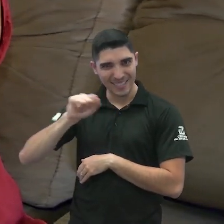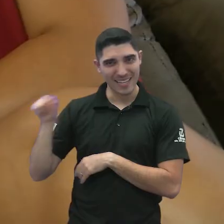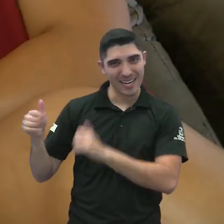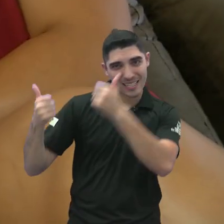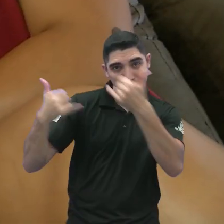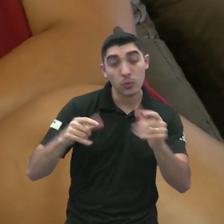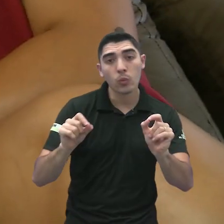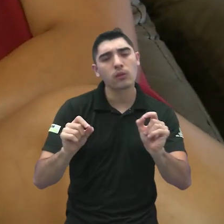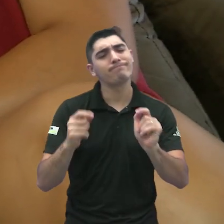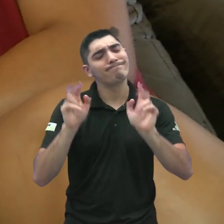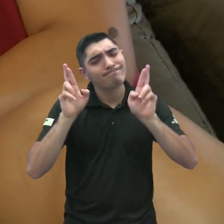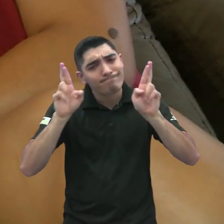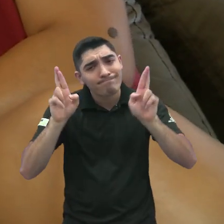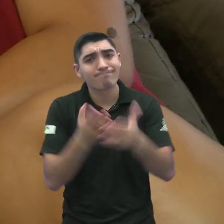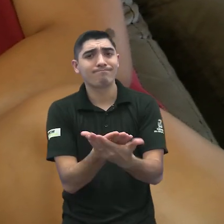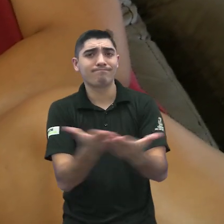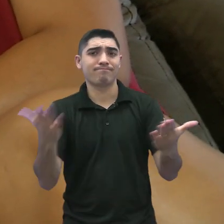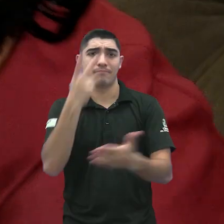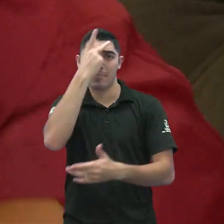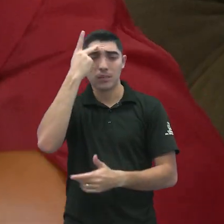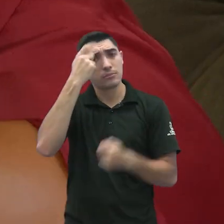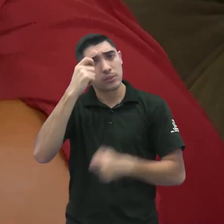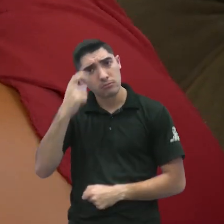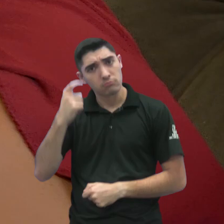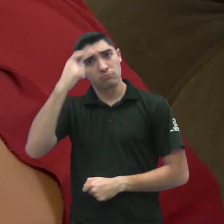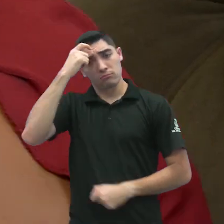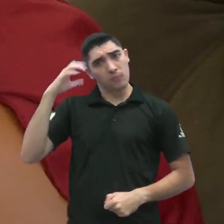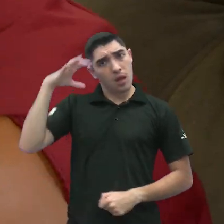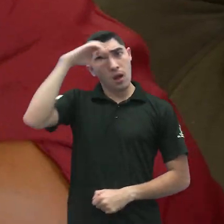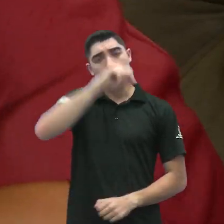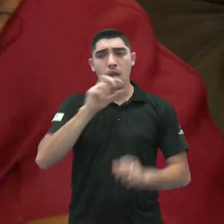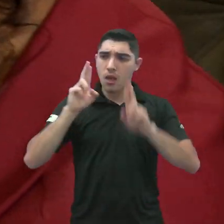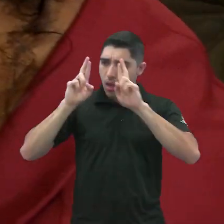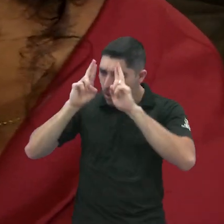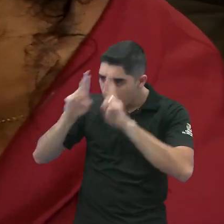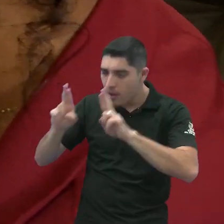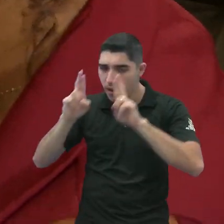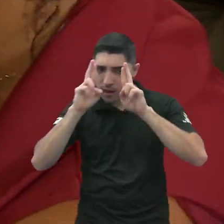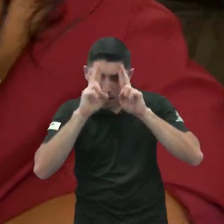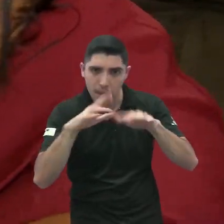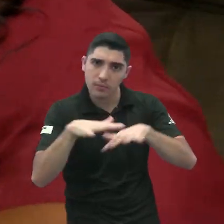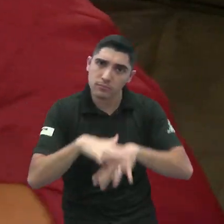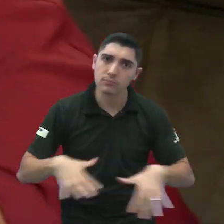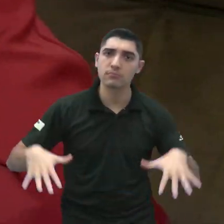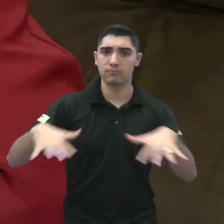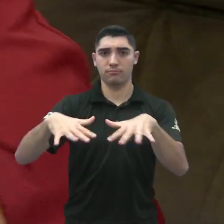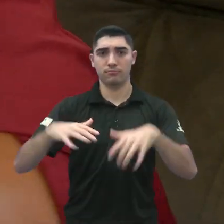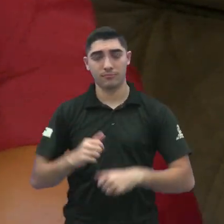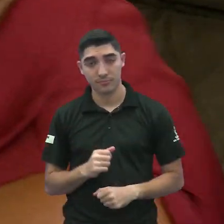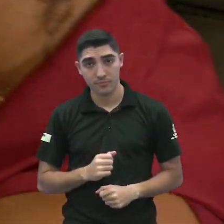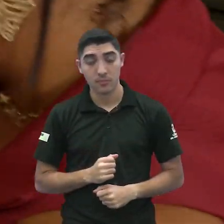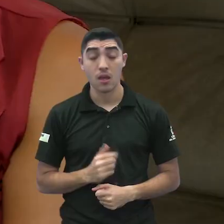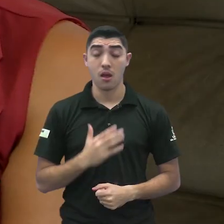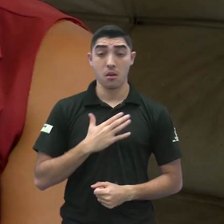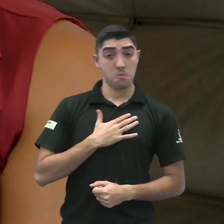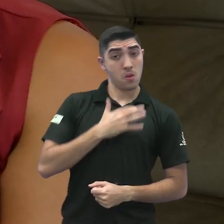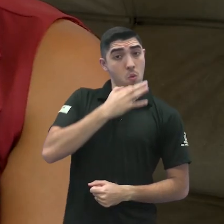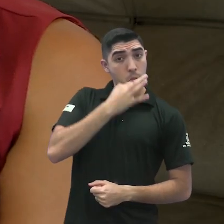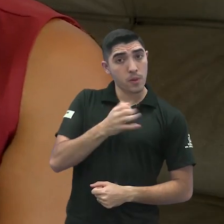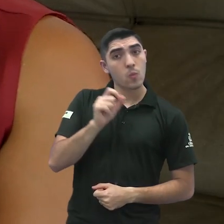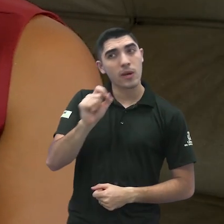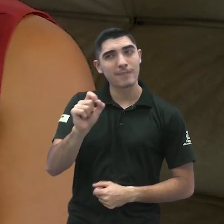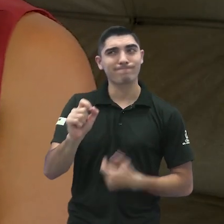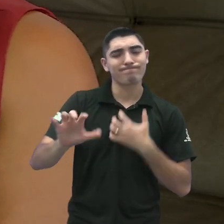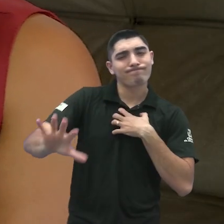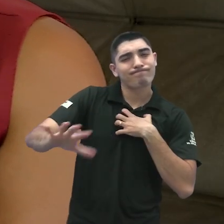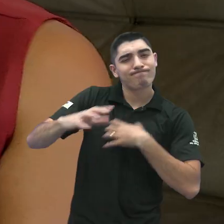reportagem, é que as pessoas se conscientizem e possam respeitar os limites do próximo nas festas de fim de ano. Eu acho que